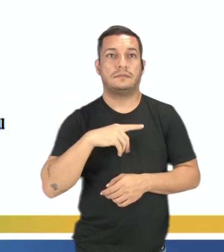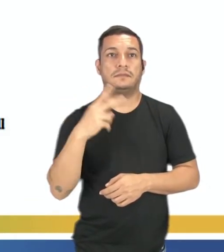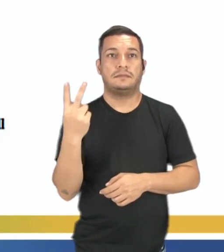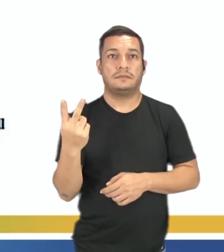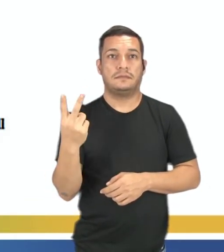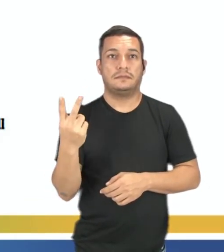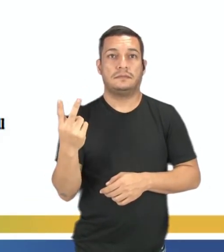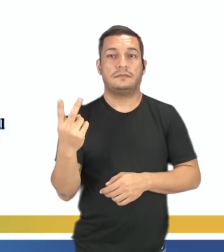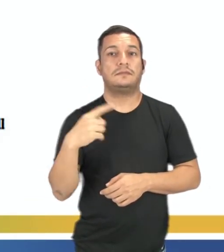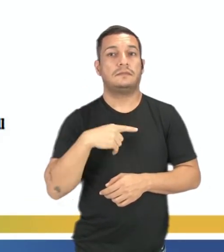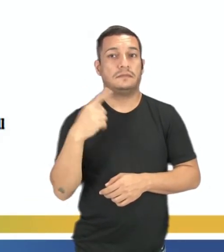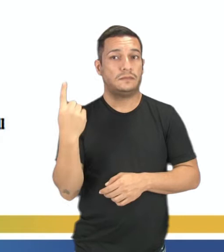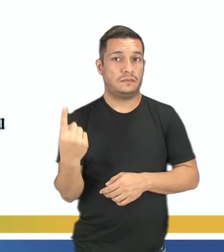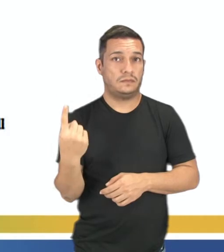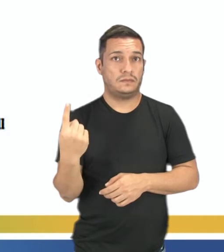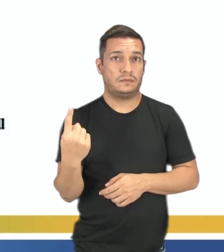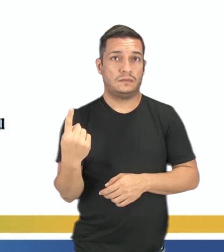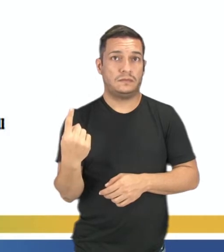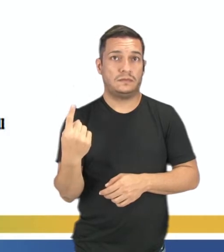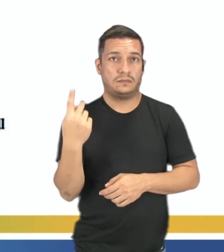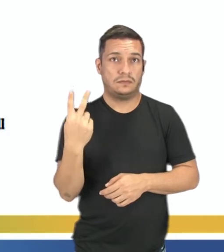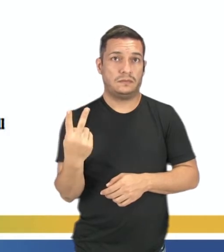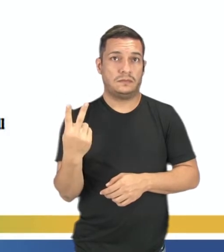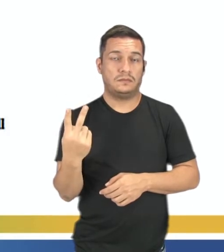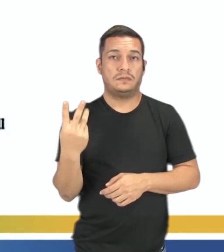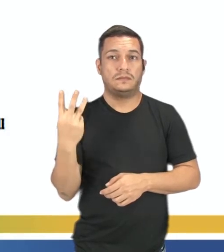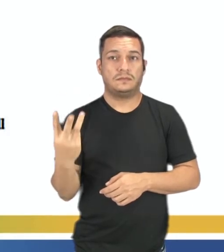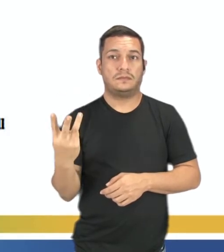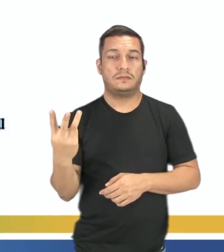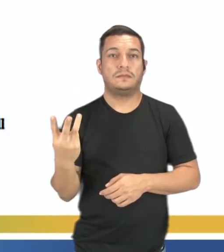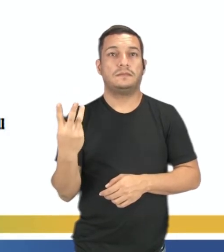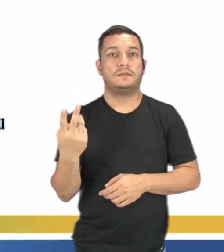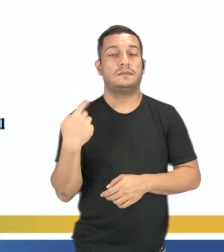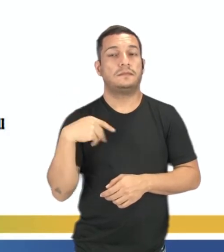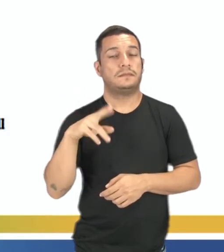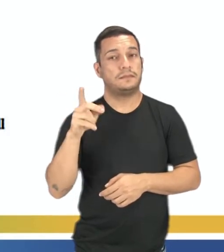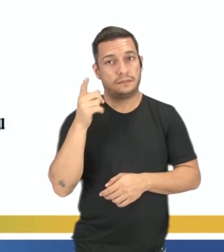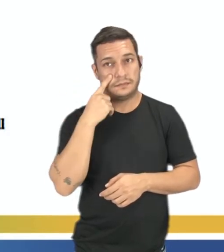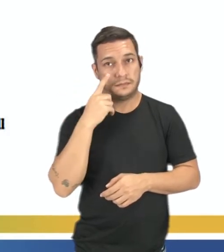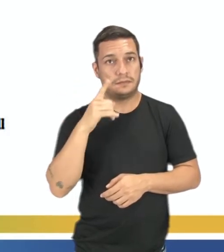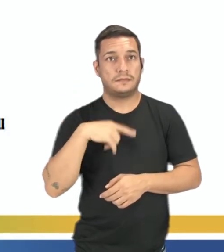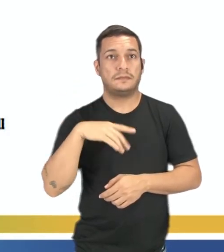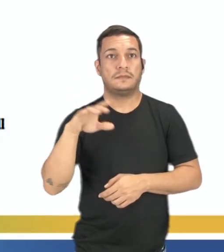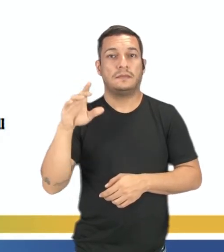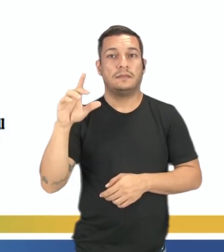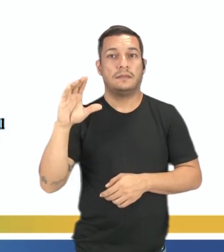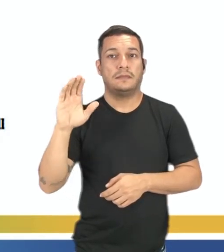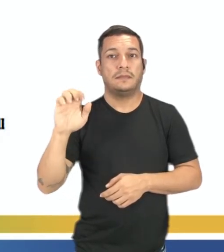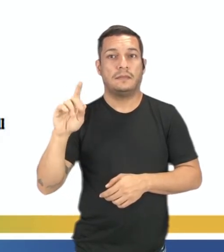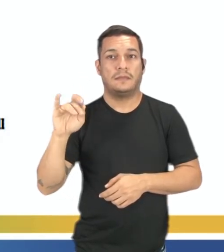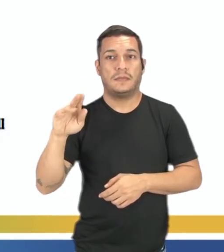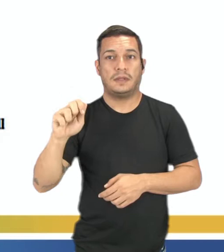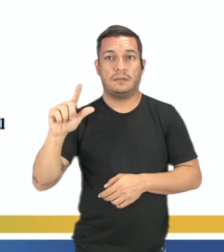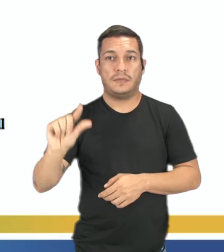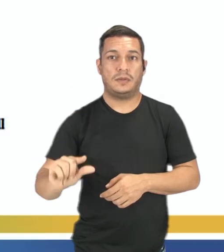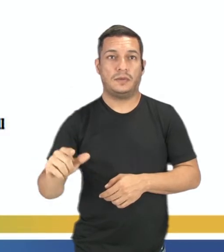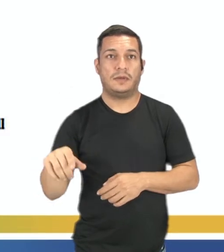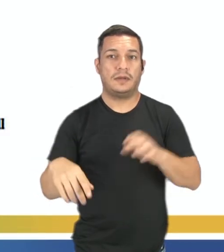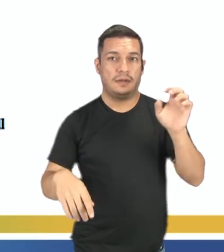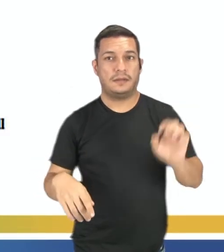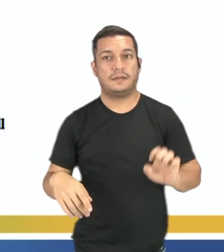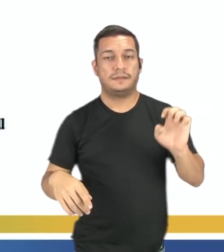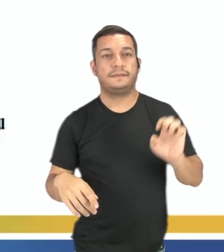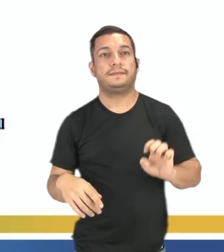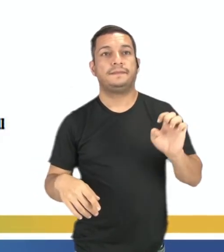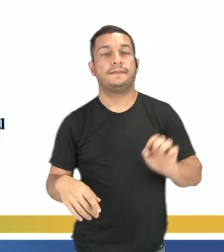que eu tenho dois aqui eu tenho um dois três portanto minha cadeia menor é a cadeia da